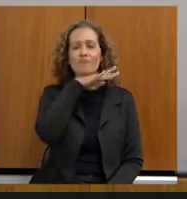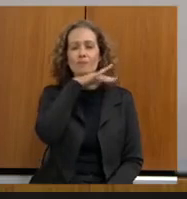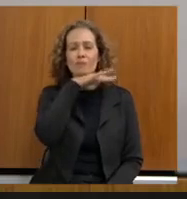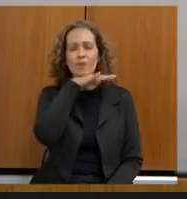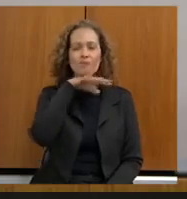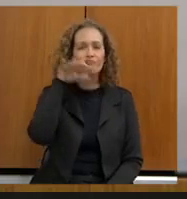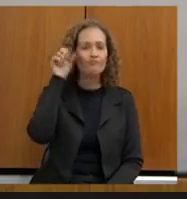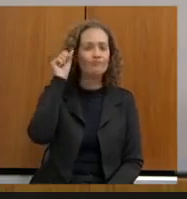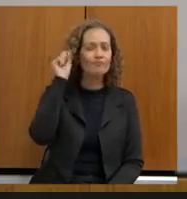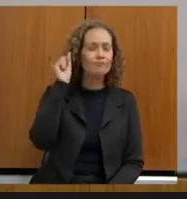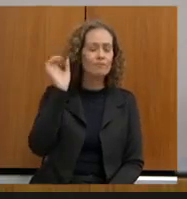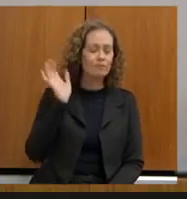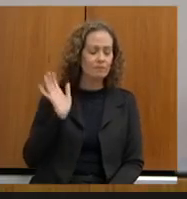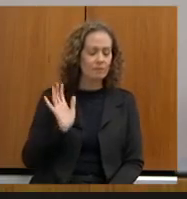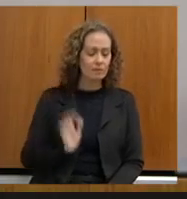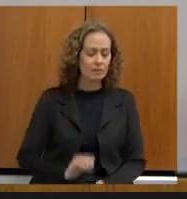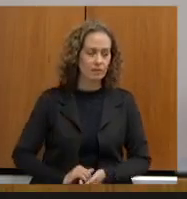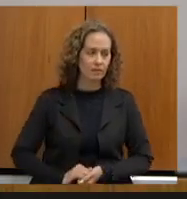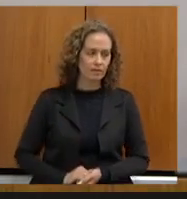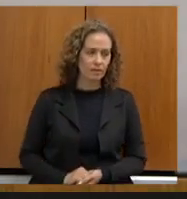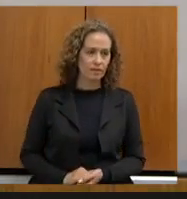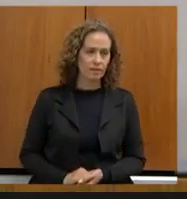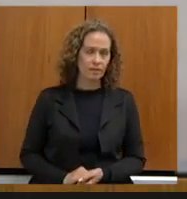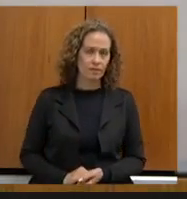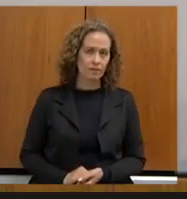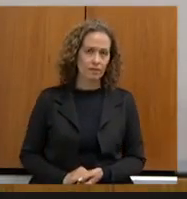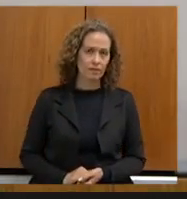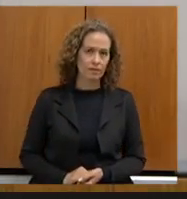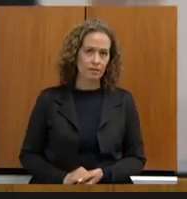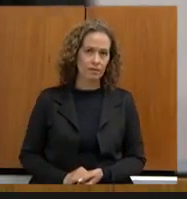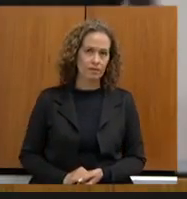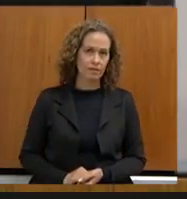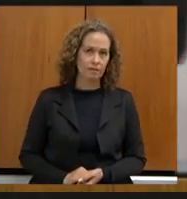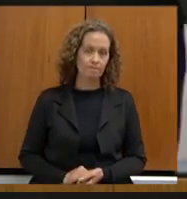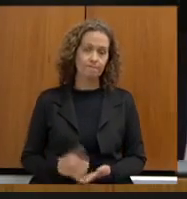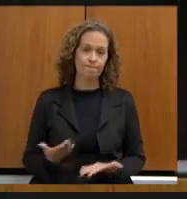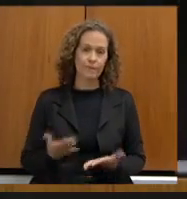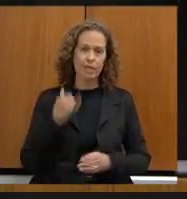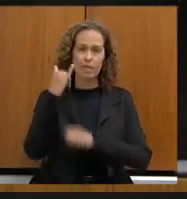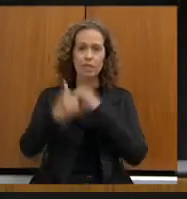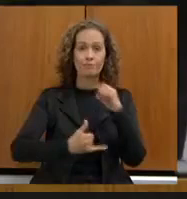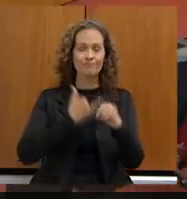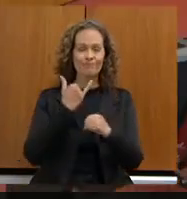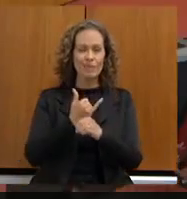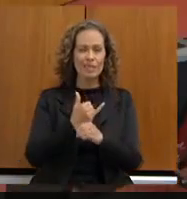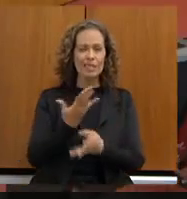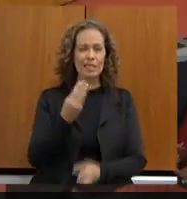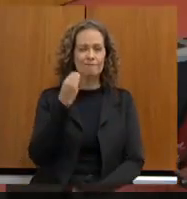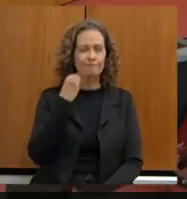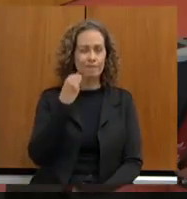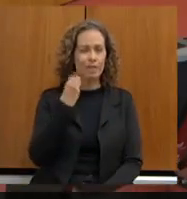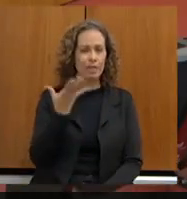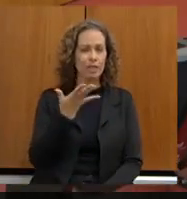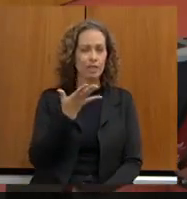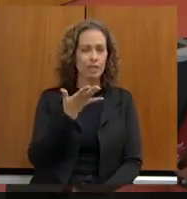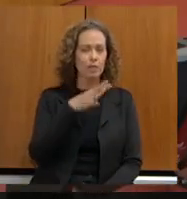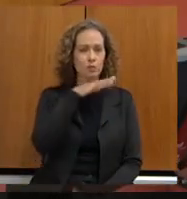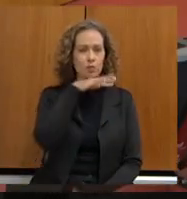nossos a e deve ser a conexão que deve tá um pouquinho ruim